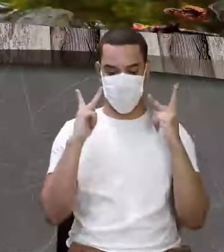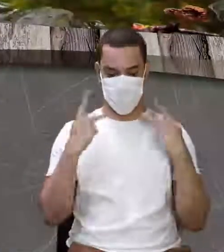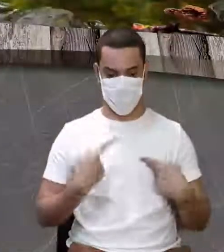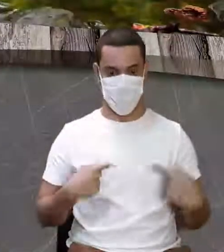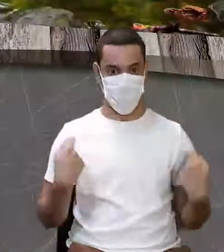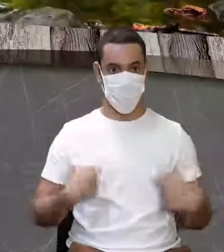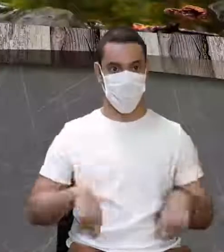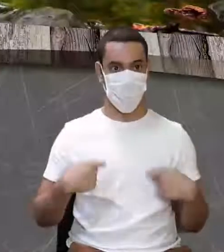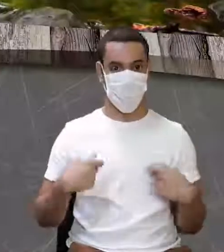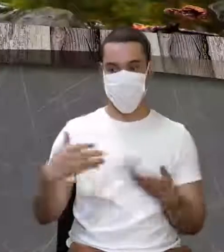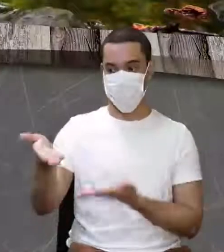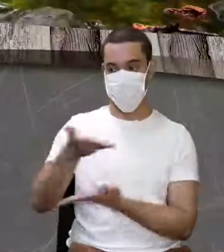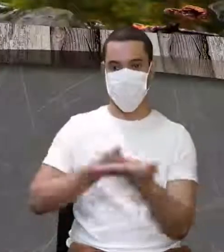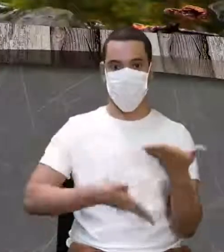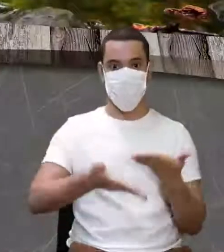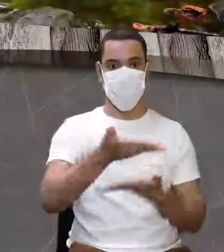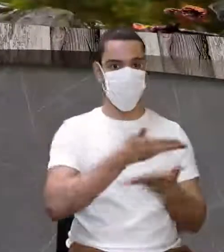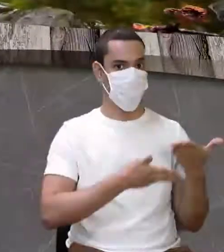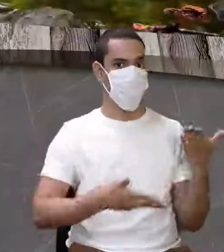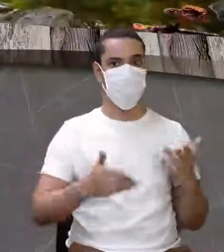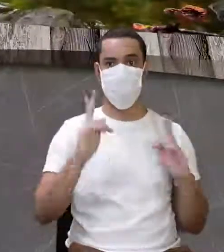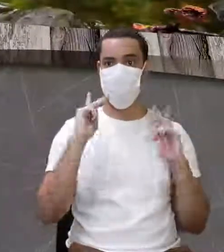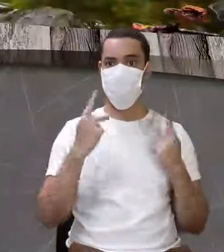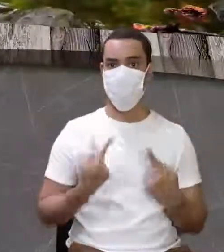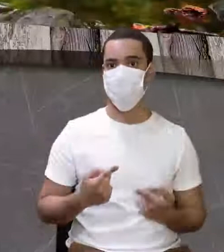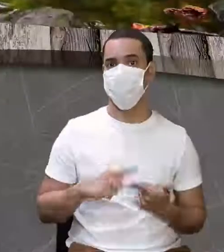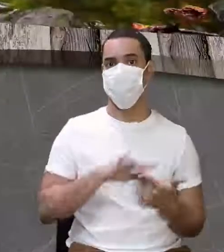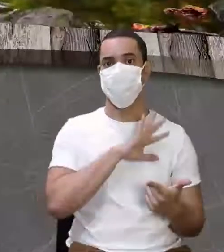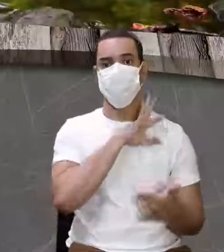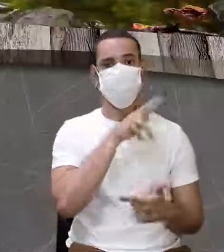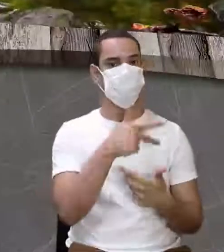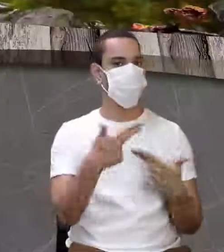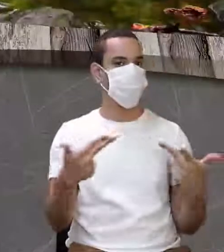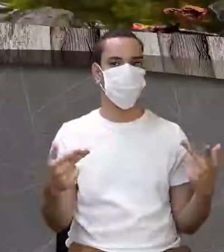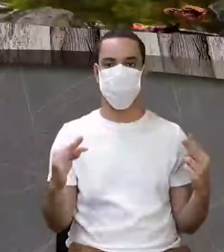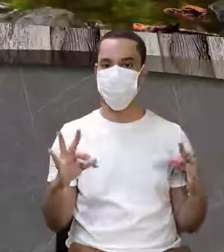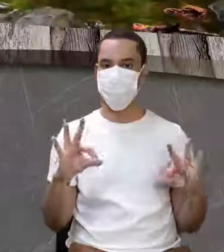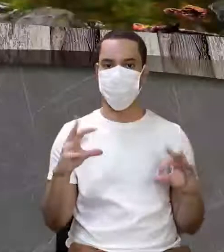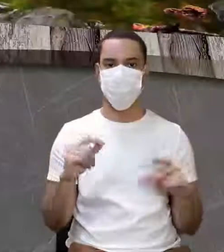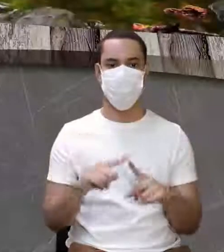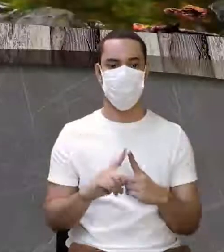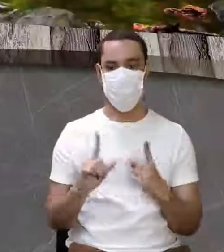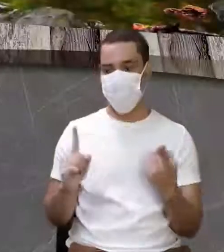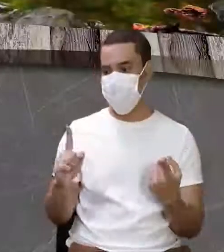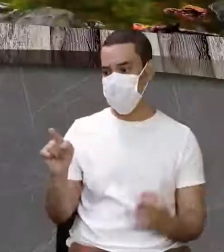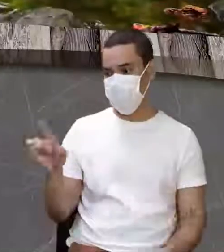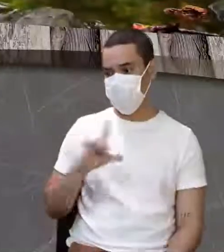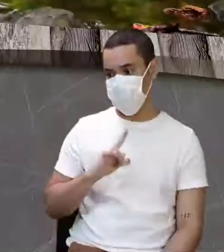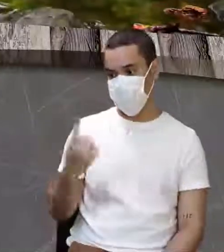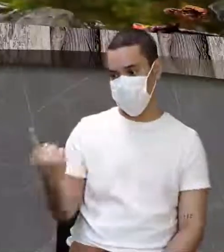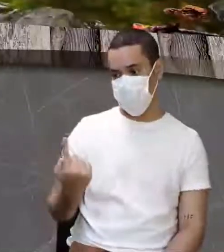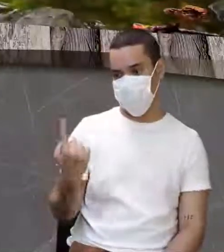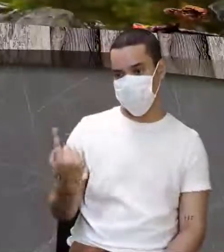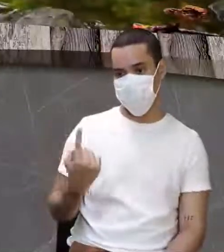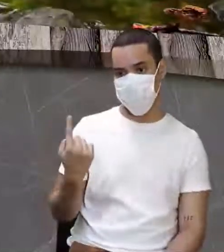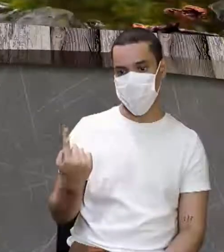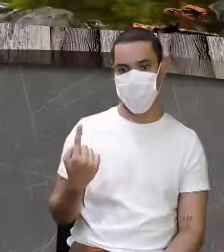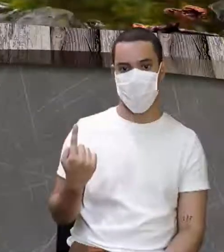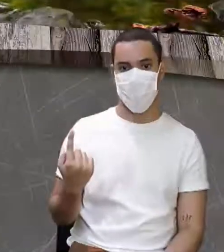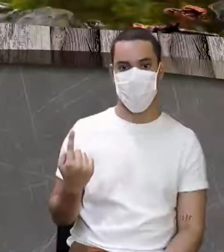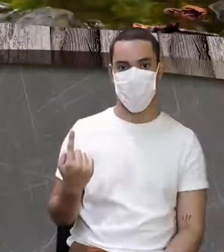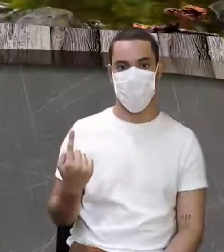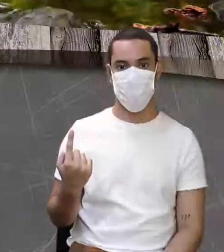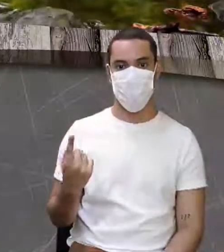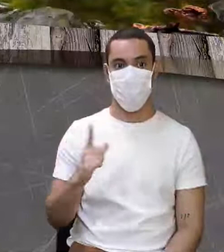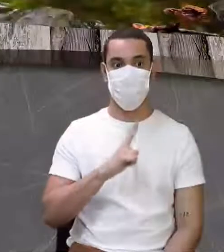estar interagindo. Não só a espécie humana, todos os animais. Ah, mas aqueles animais que vivem sozinhos. Elas